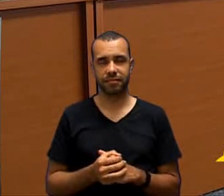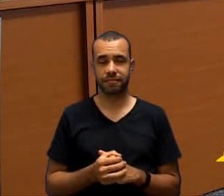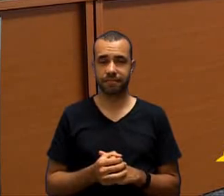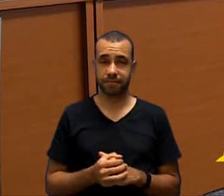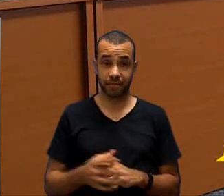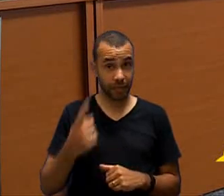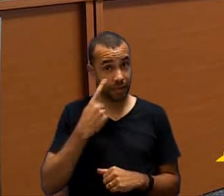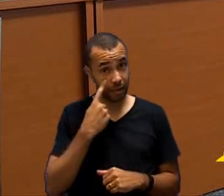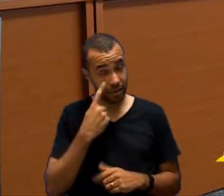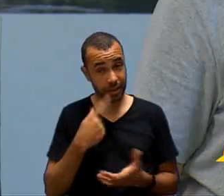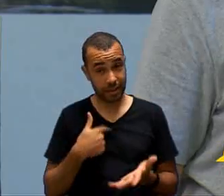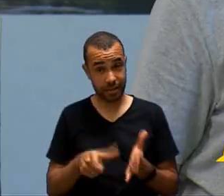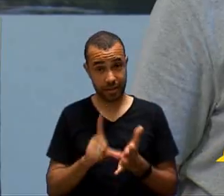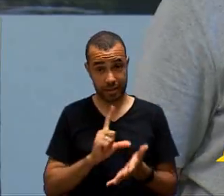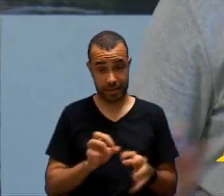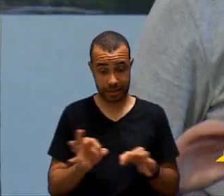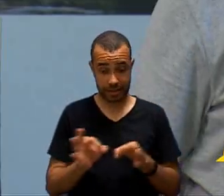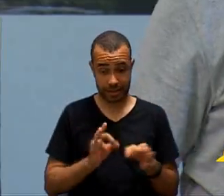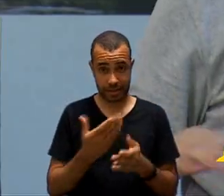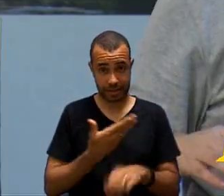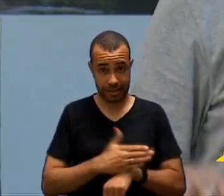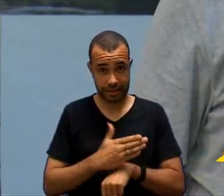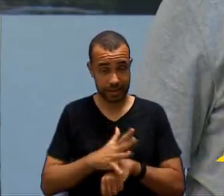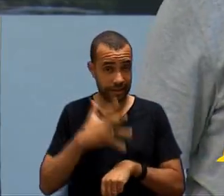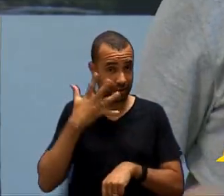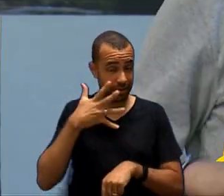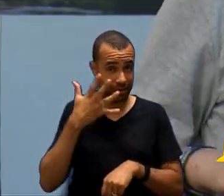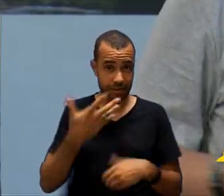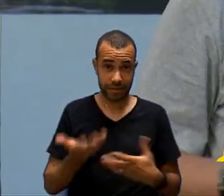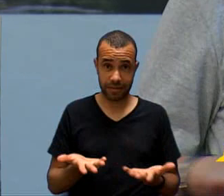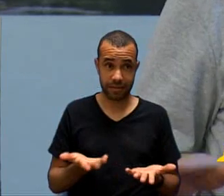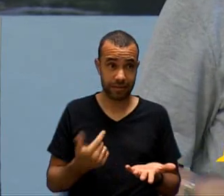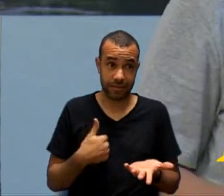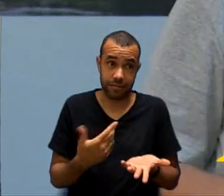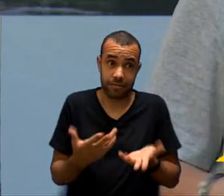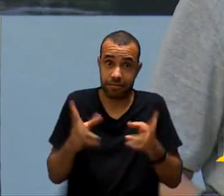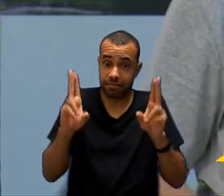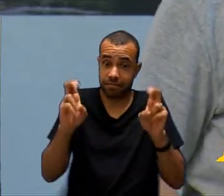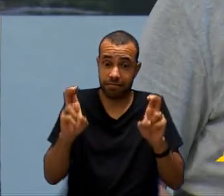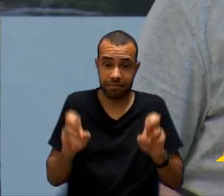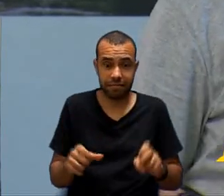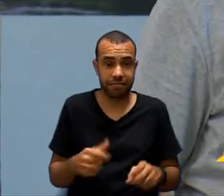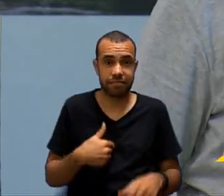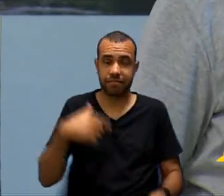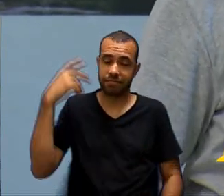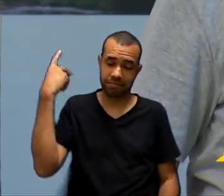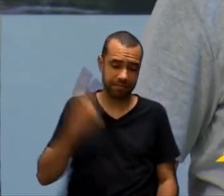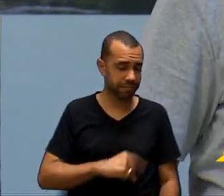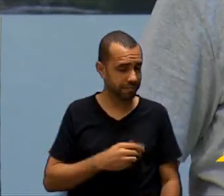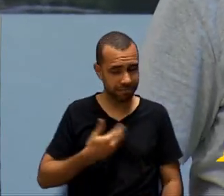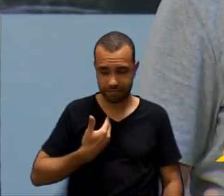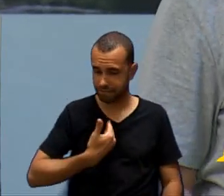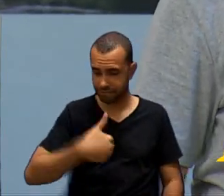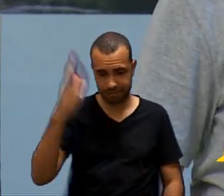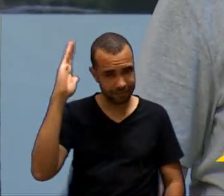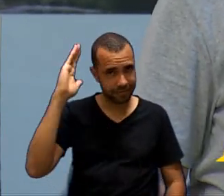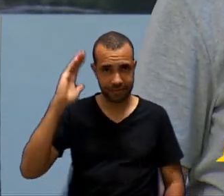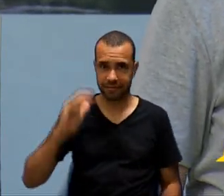Olha, eu não preparei nenhum discurso, mas tudo que eu tinha preparado de tópico, então já esqueci, então vai nessa, segue o bonde.